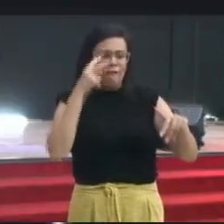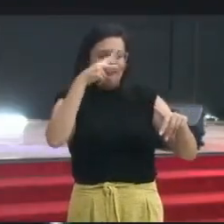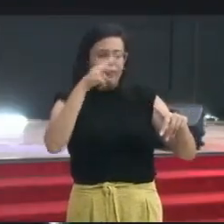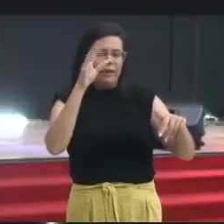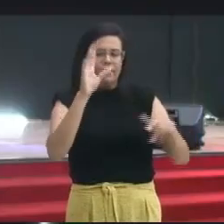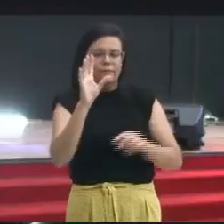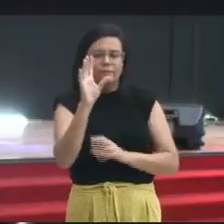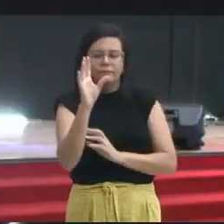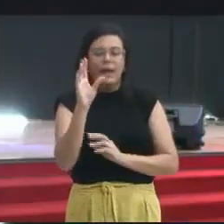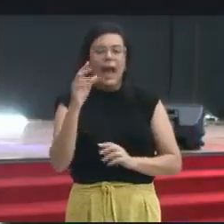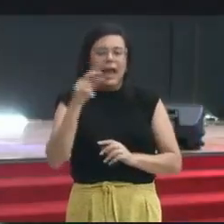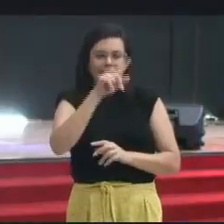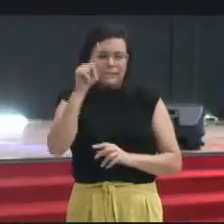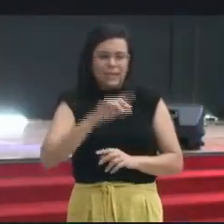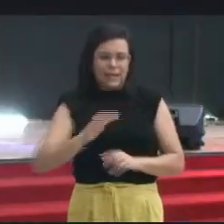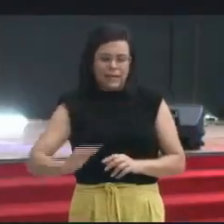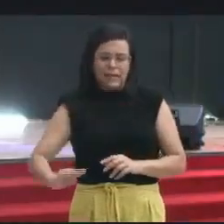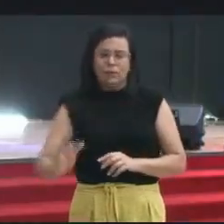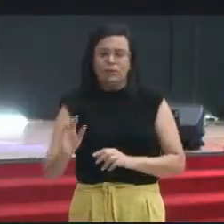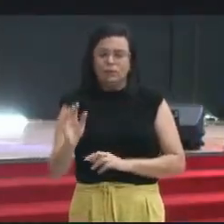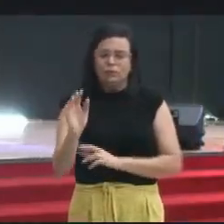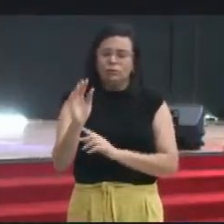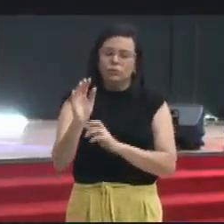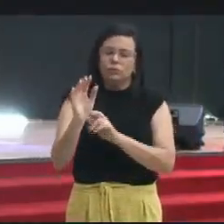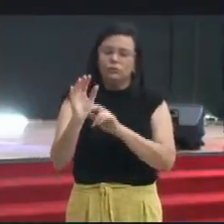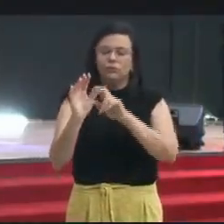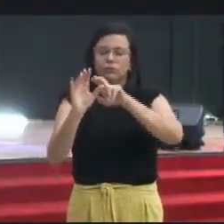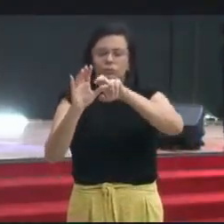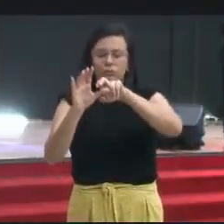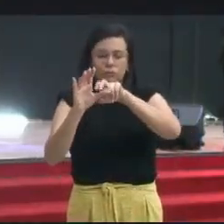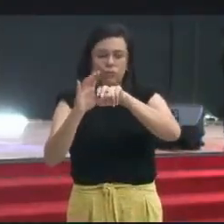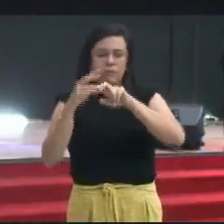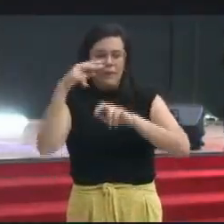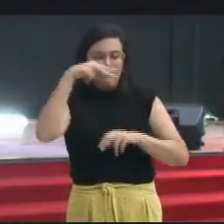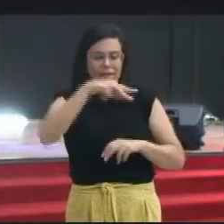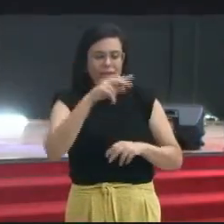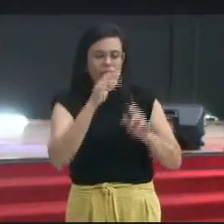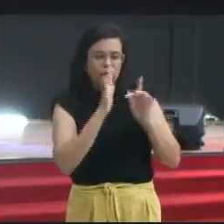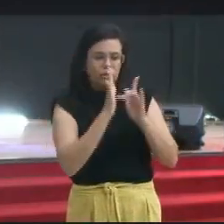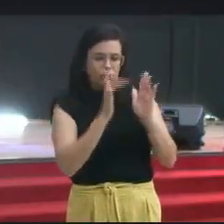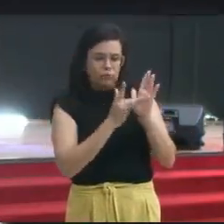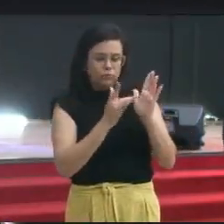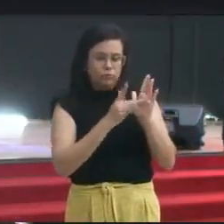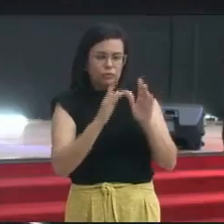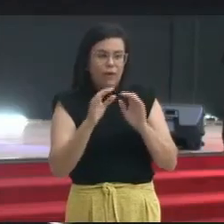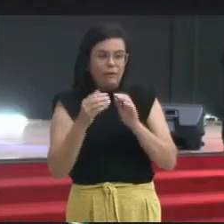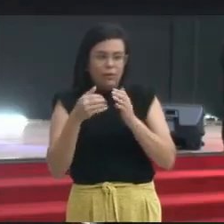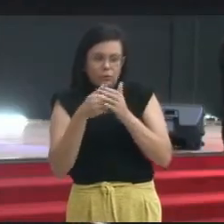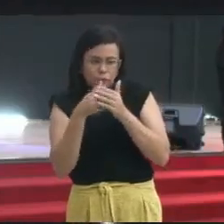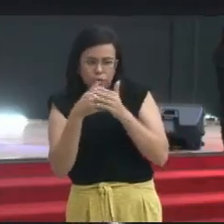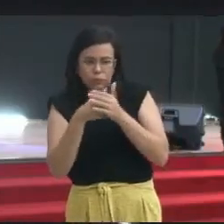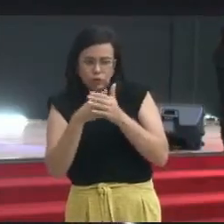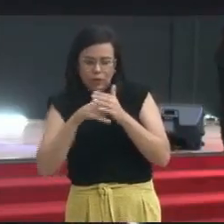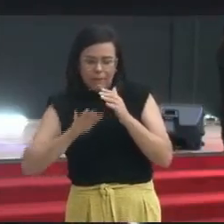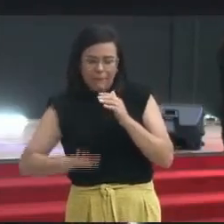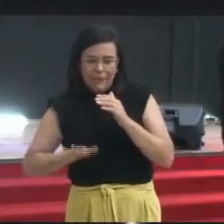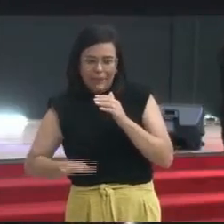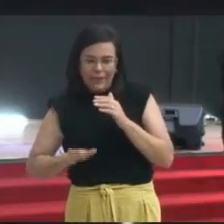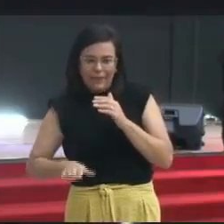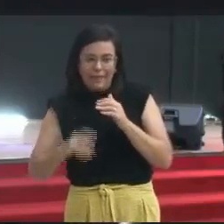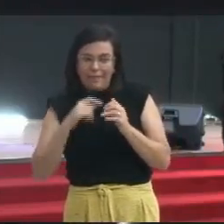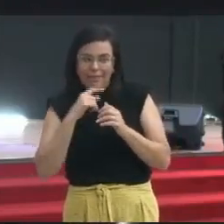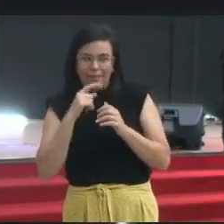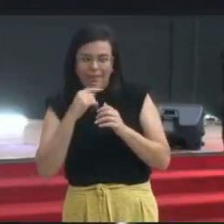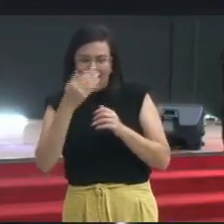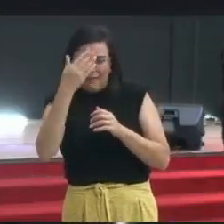Zaqueu subiu, eu não sei como é que ele subiu naquela árvore. Zaqueu ficou lá escondidinho, pequenininho, pensando assim: ninguém